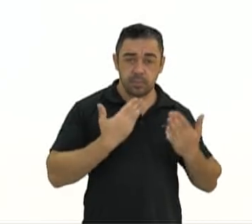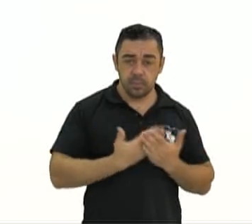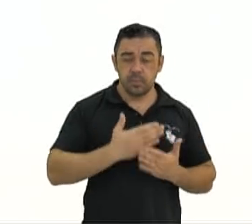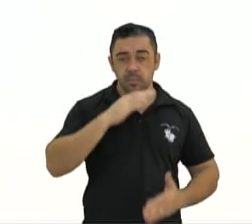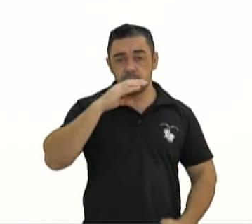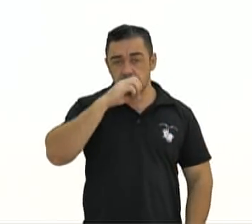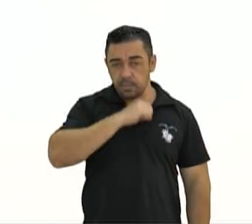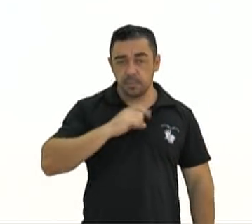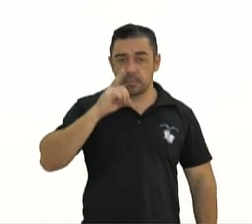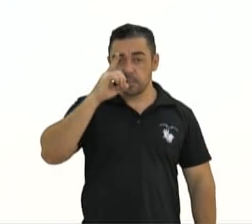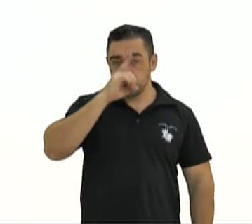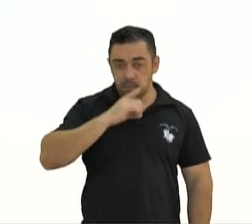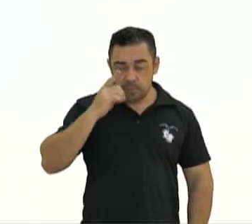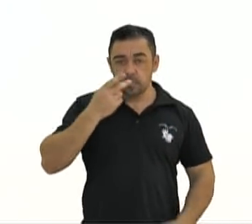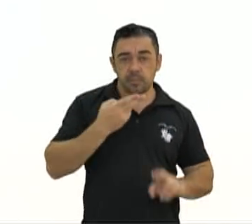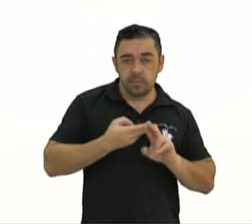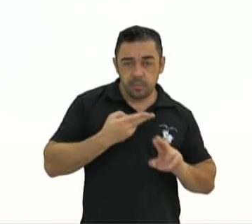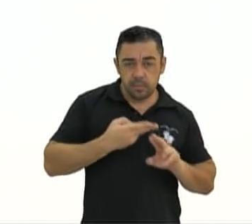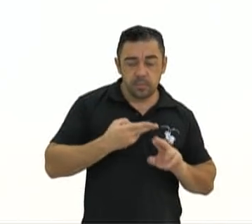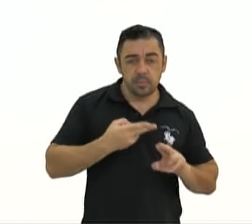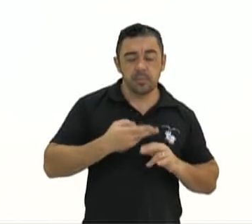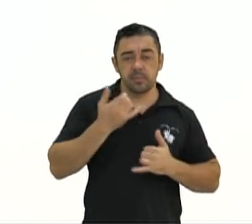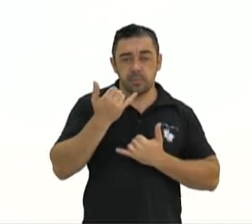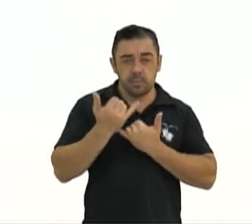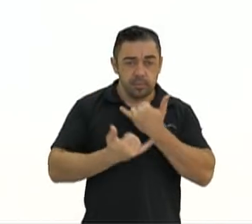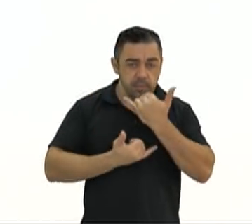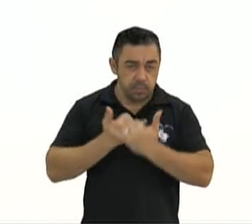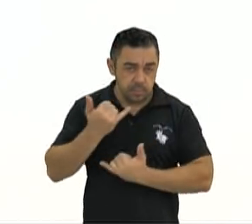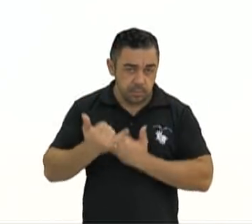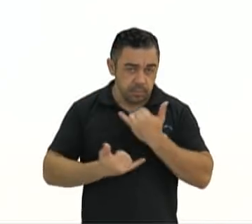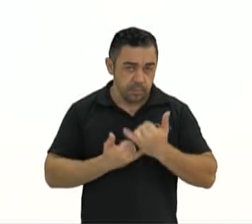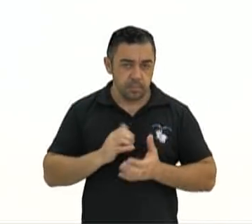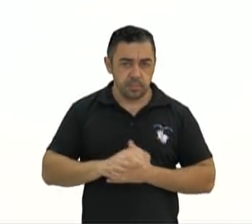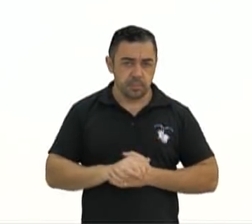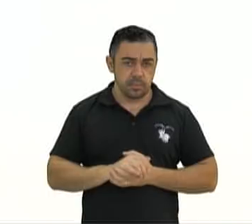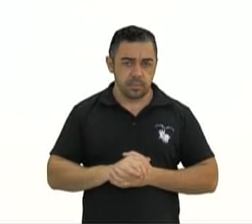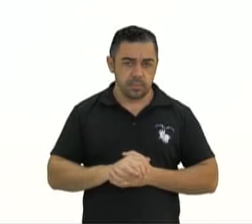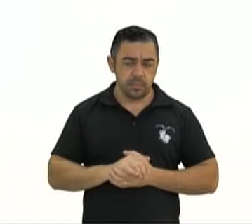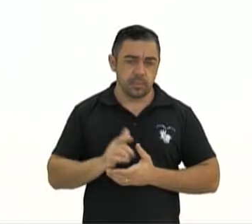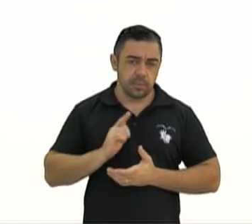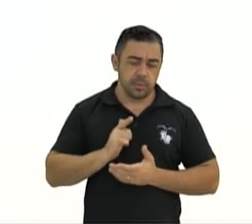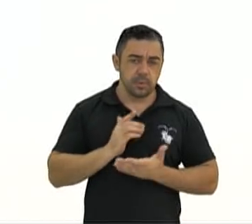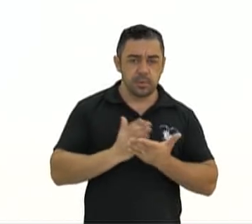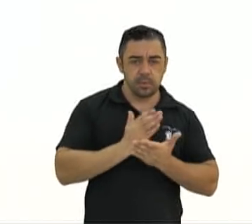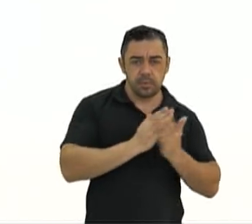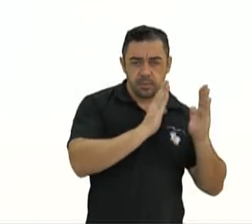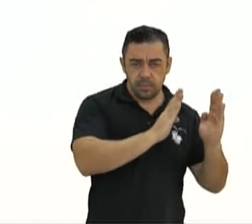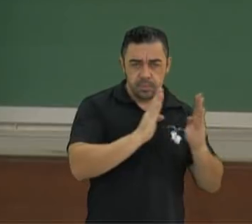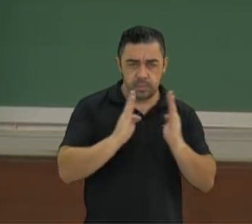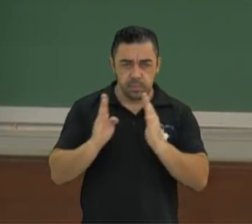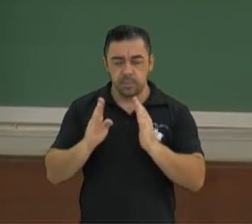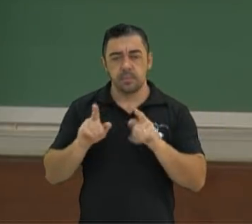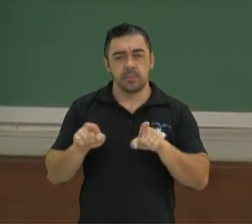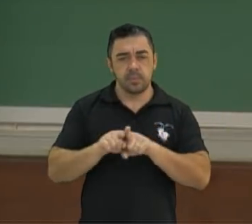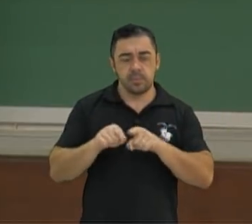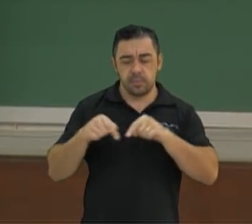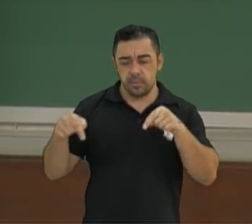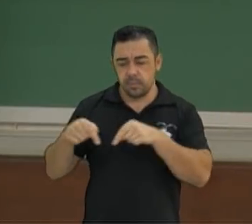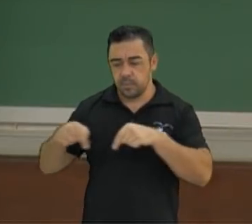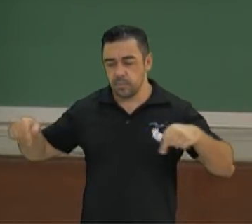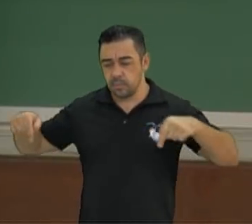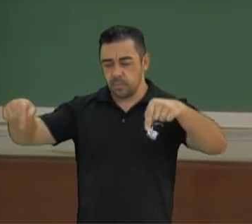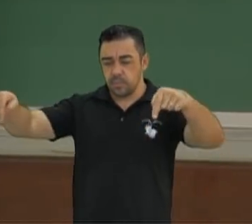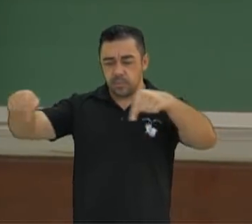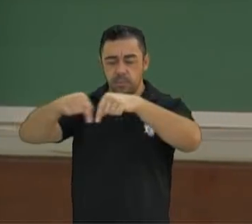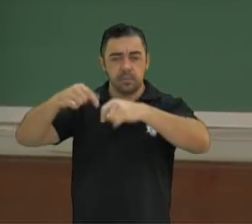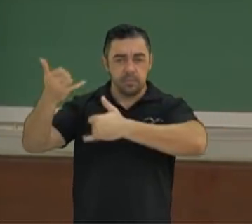de semana para usar o espaço de forma recreativa, quadra e biblioteca. A prefeitura quer fazer uma